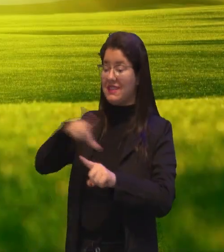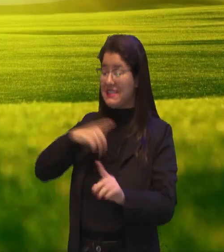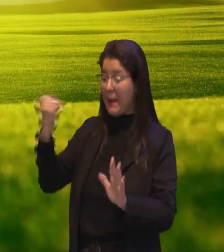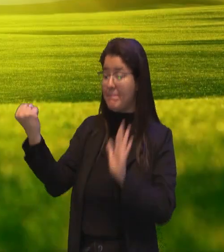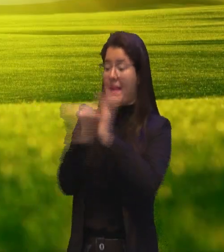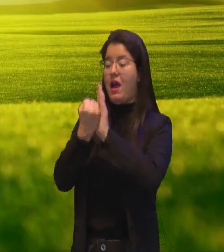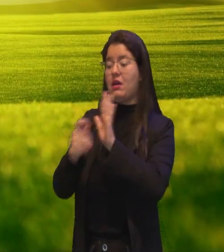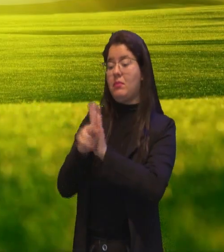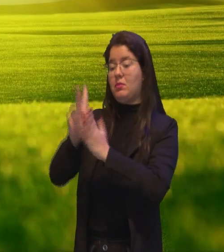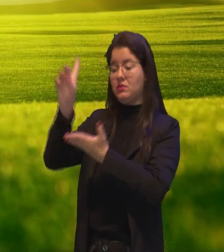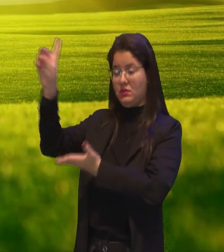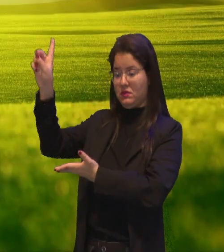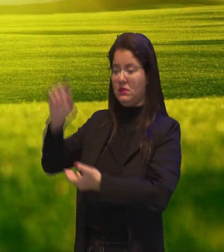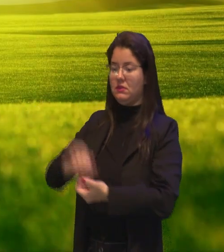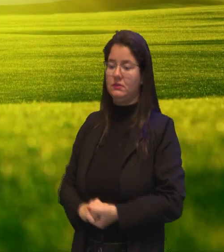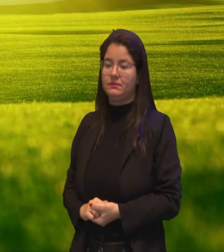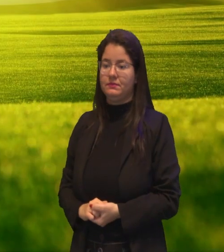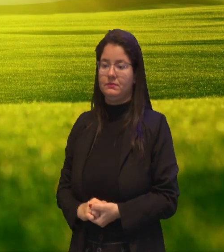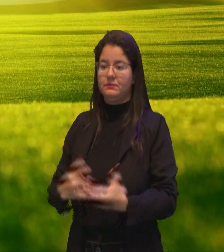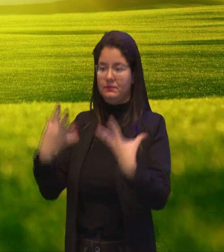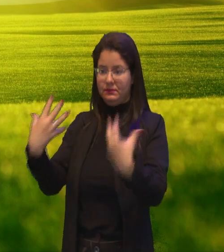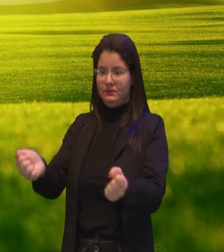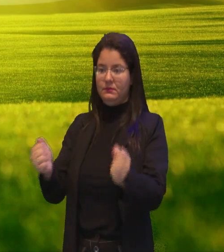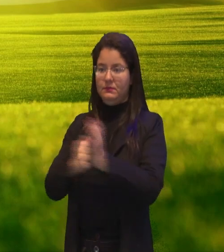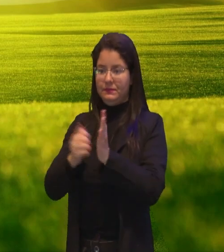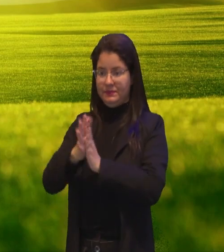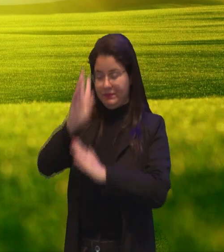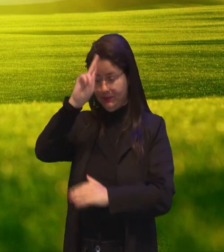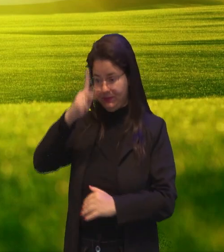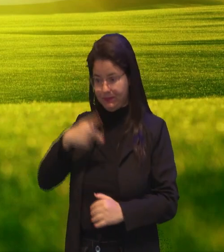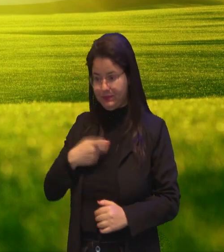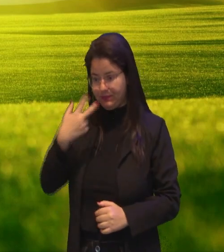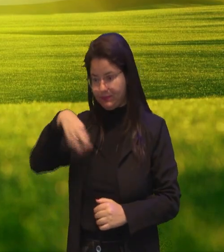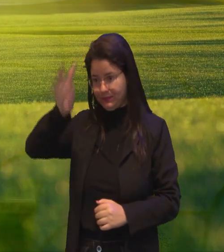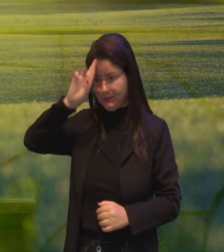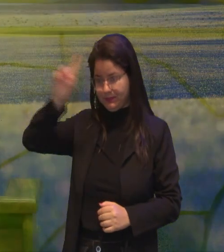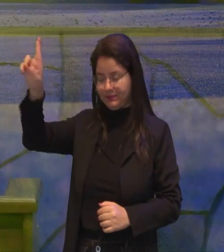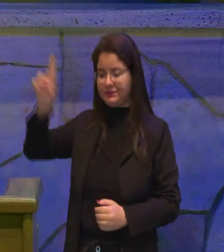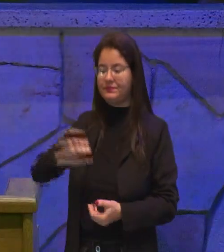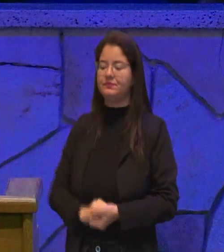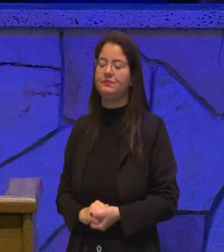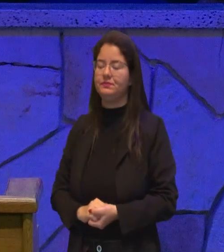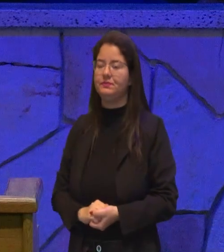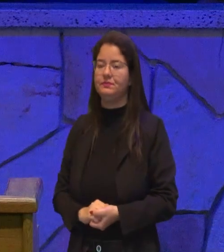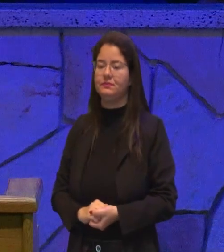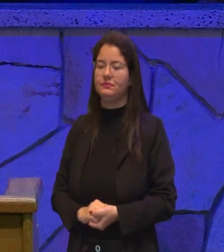Deus. Feche os seus olhos, vamos orar ao Senhor.